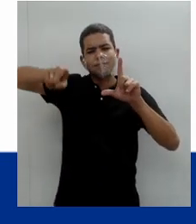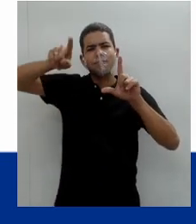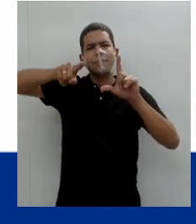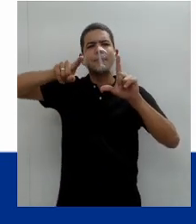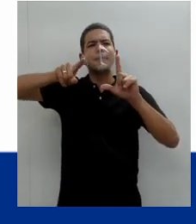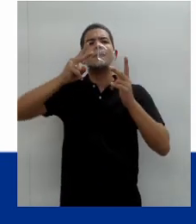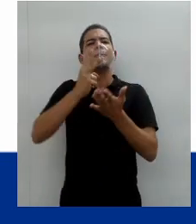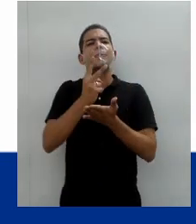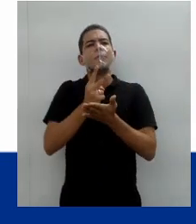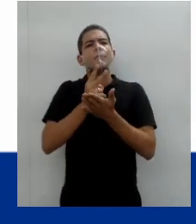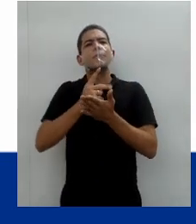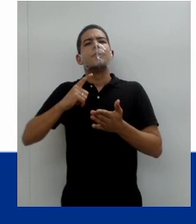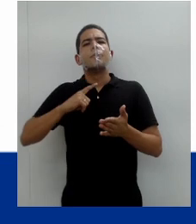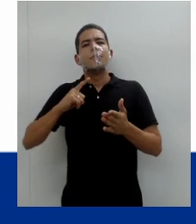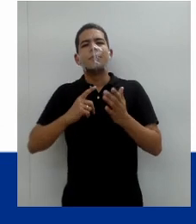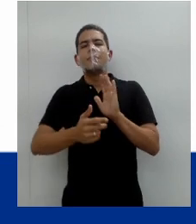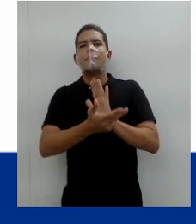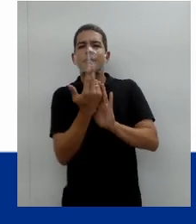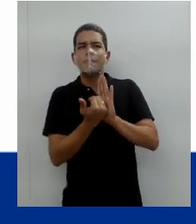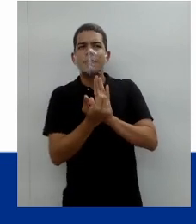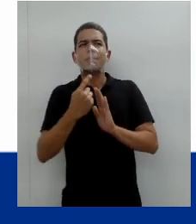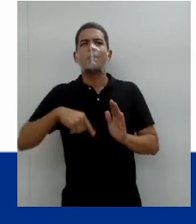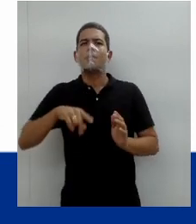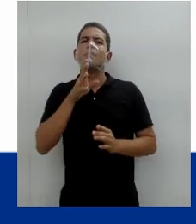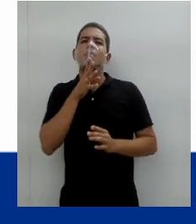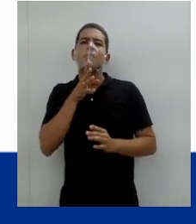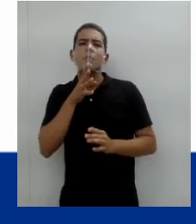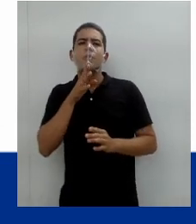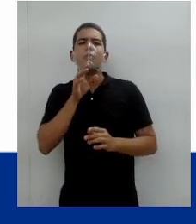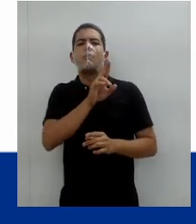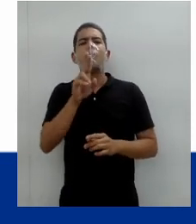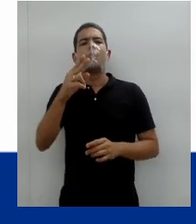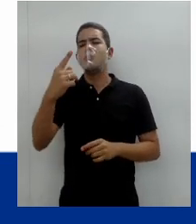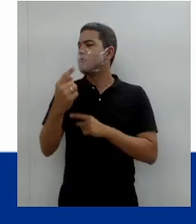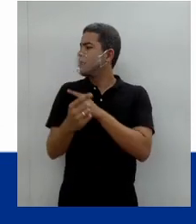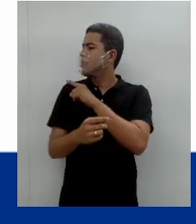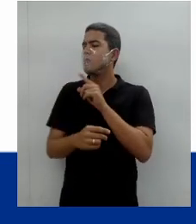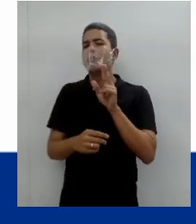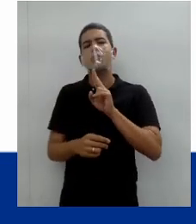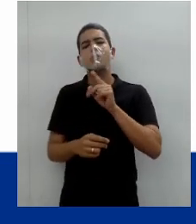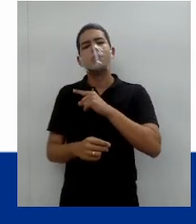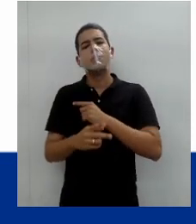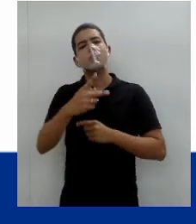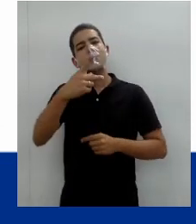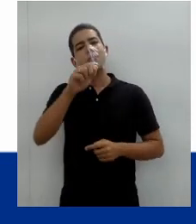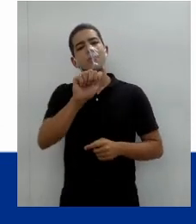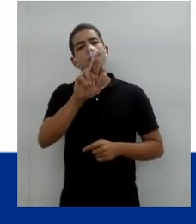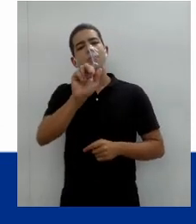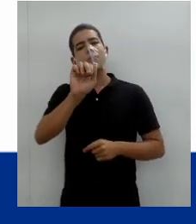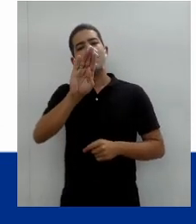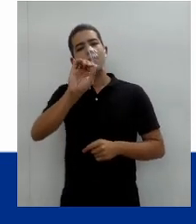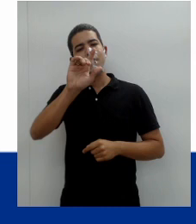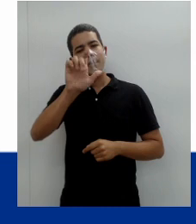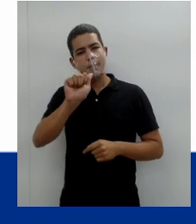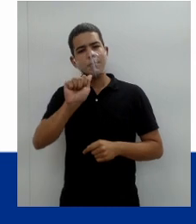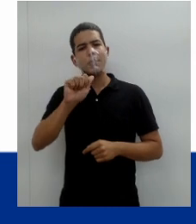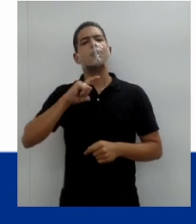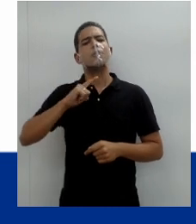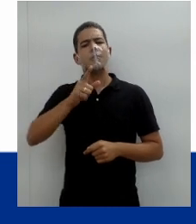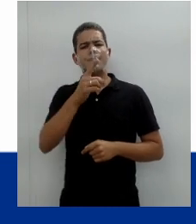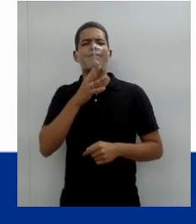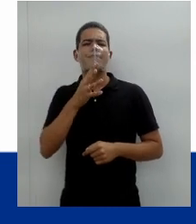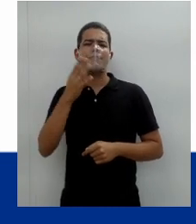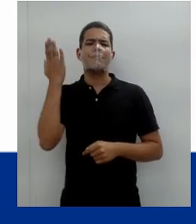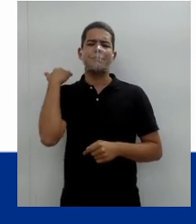sempre definido por uma figurinha que a gente conhece como parábola. Você já sabe disso também desde ano passado ou nono ano, como